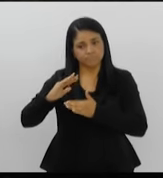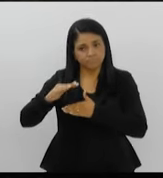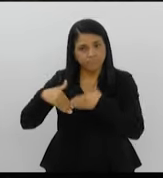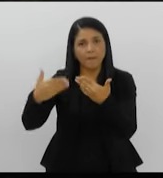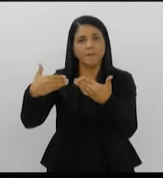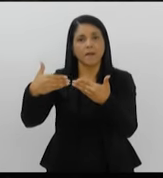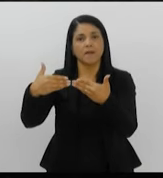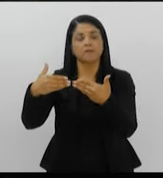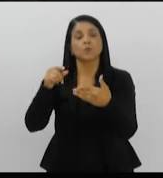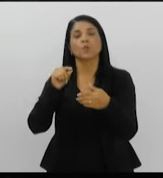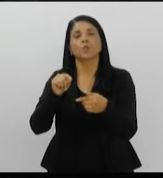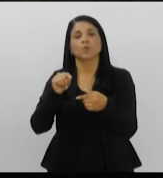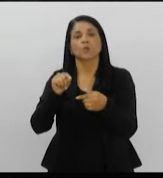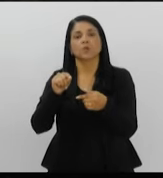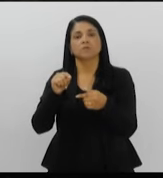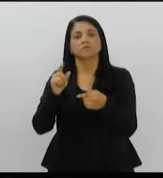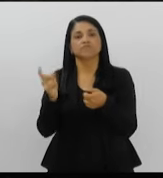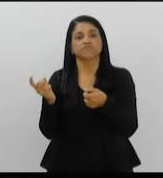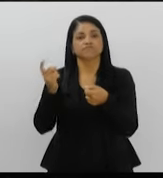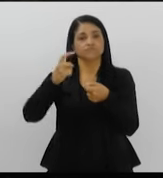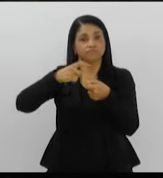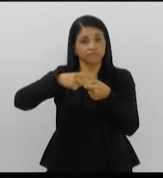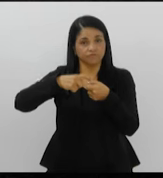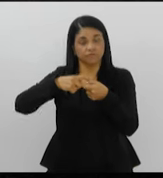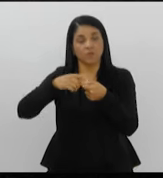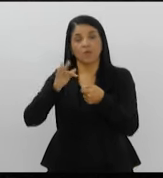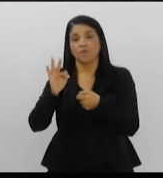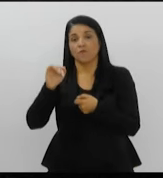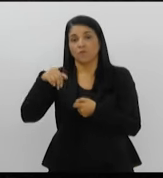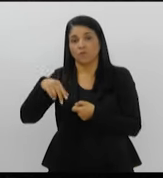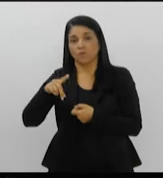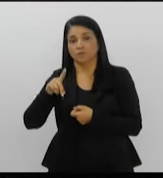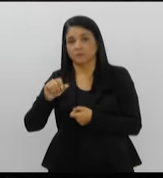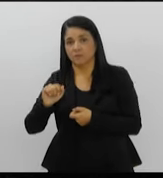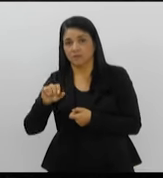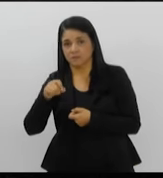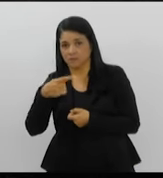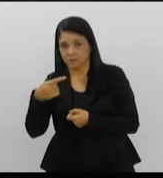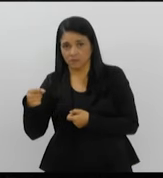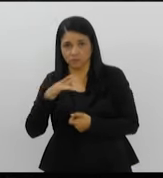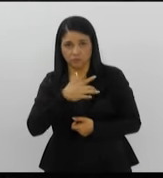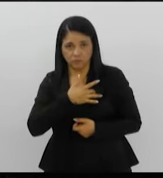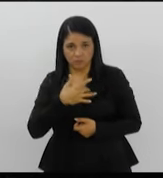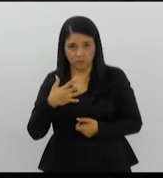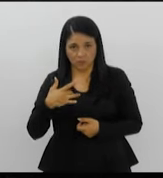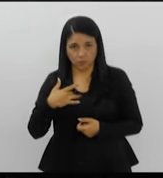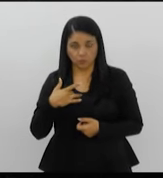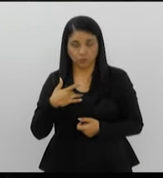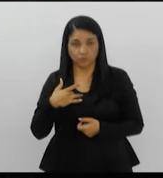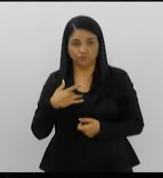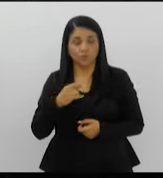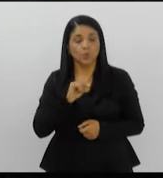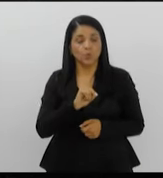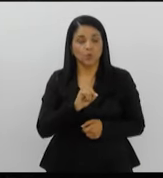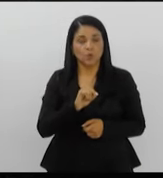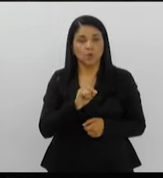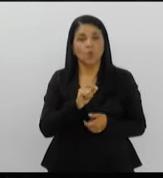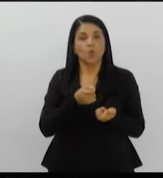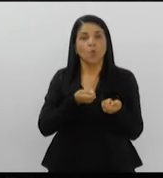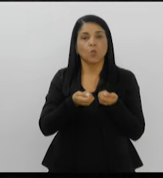que foi o de retornar para a Fundação de Saúde aquilo que estava sob controle das